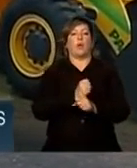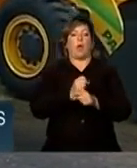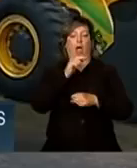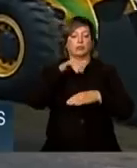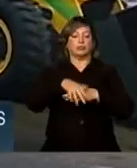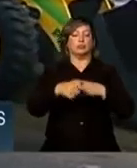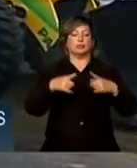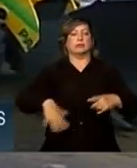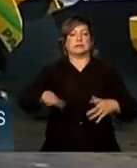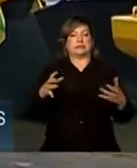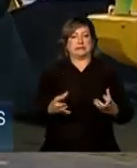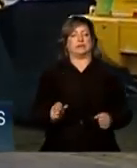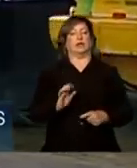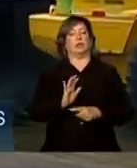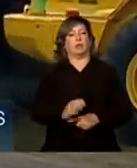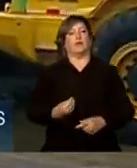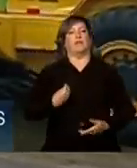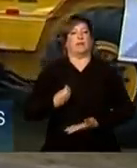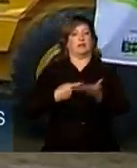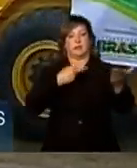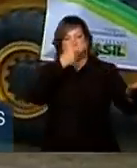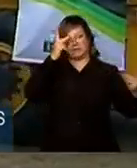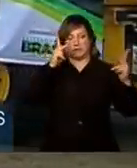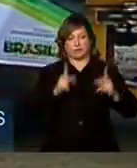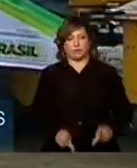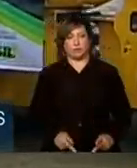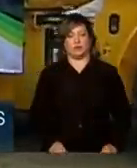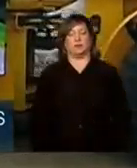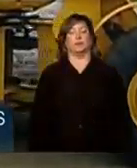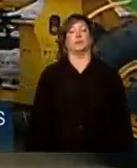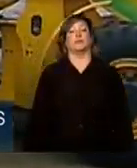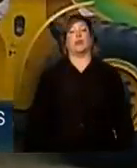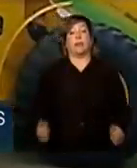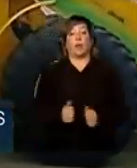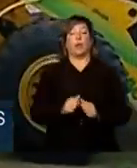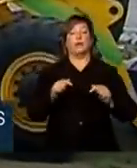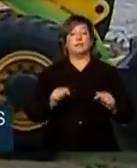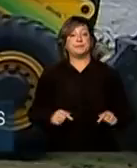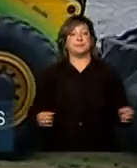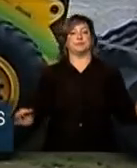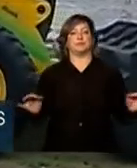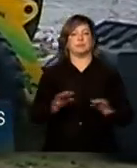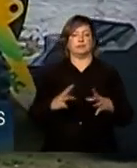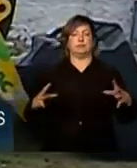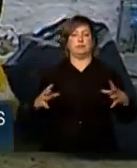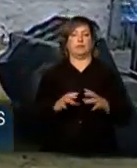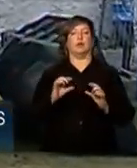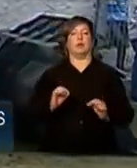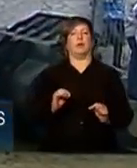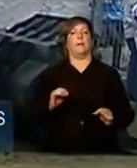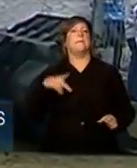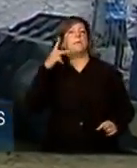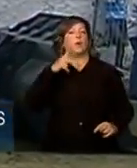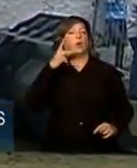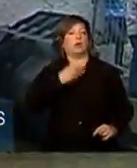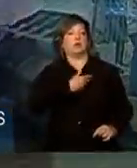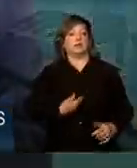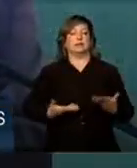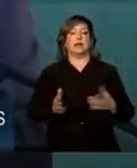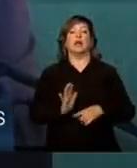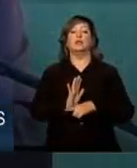melhor conforto da nossa população. E com isso, nós completamos um conjunto de políticas públicas que ajudam